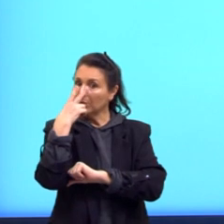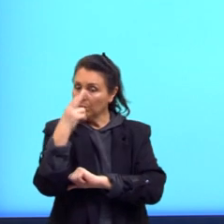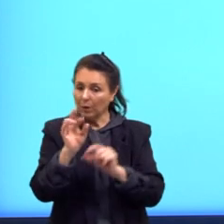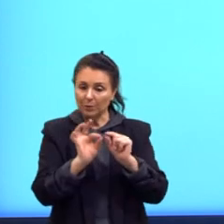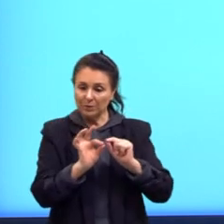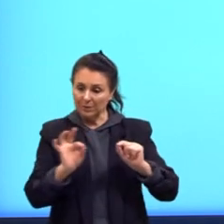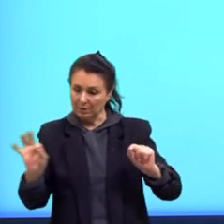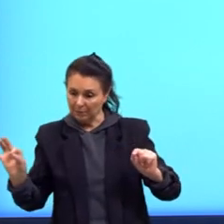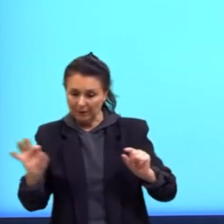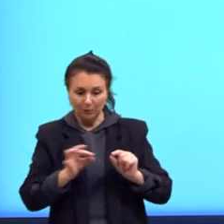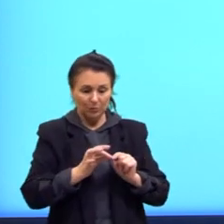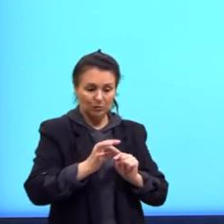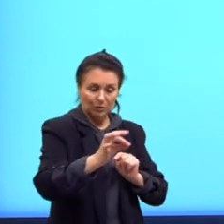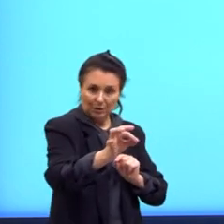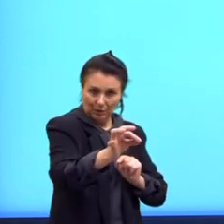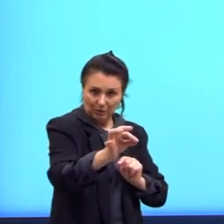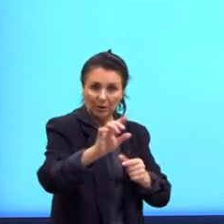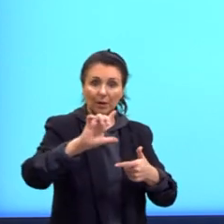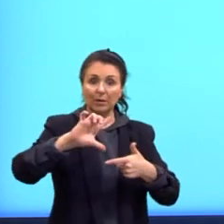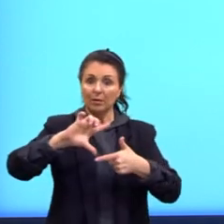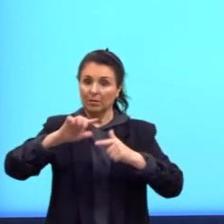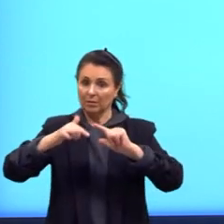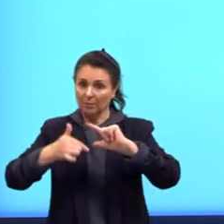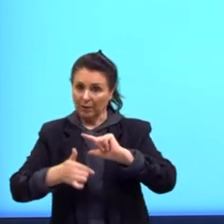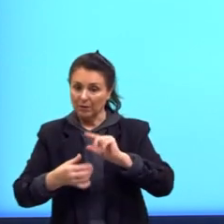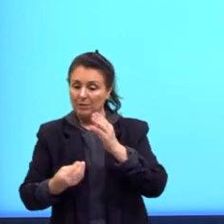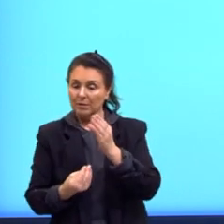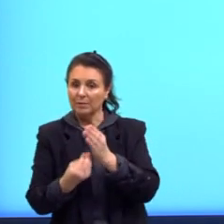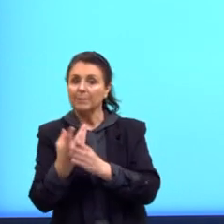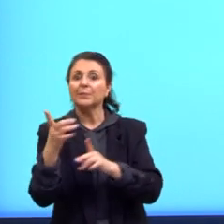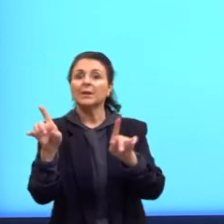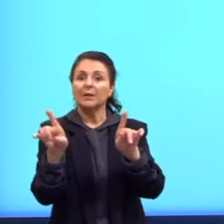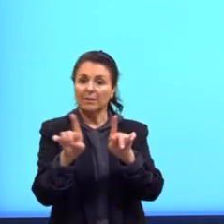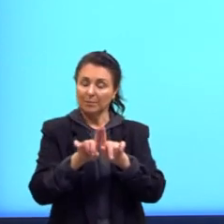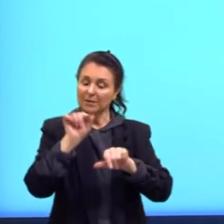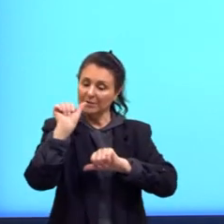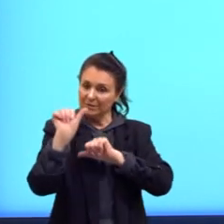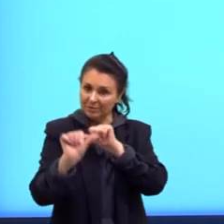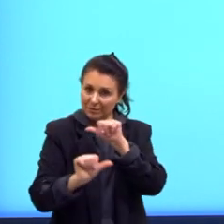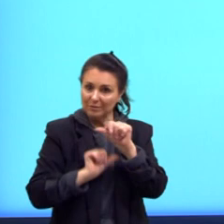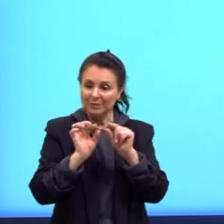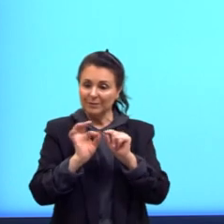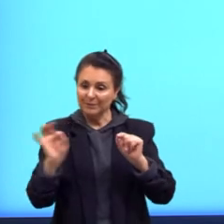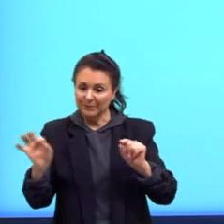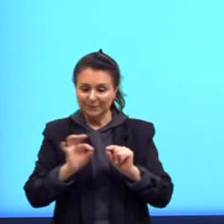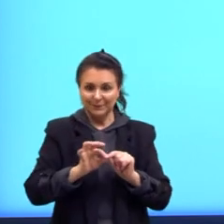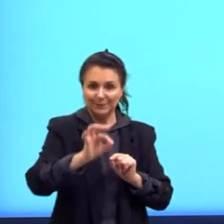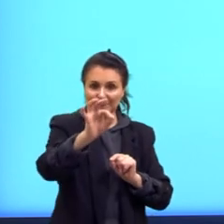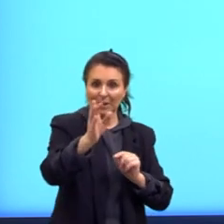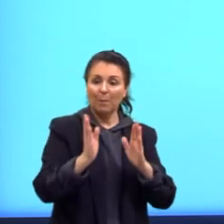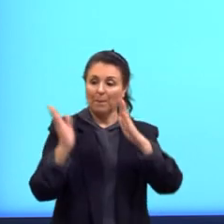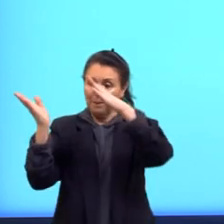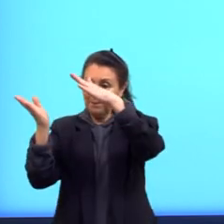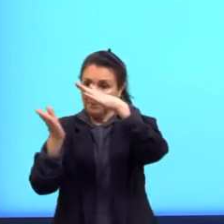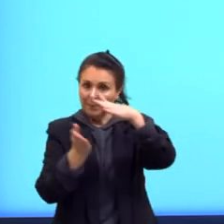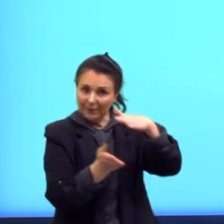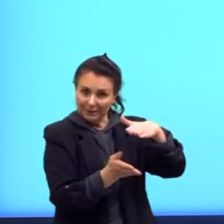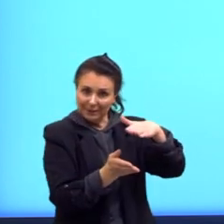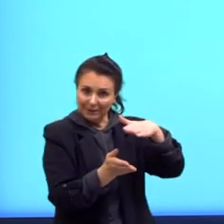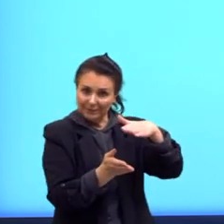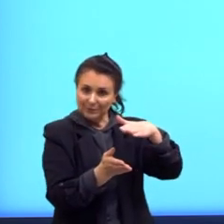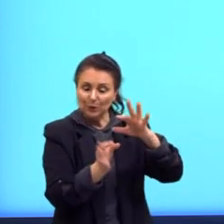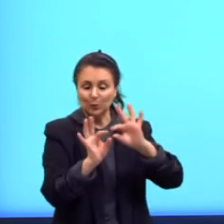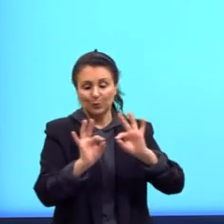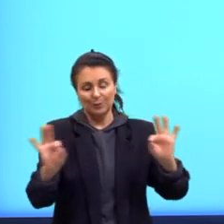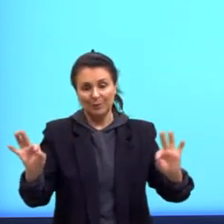segmentos de reta que formam a figura original também são transformados em segmentos de retas Paralelos com o mesmo